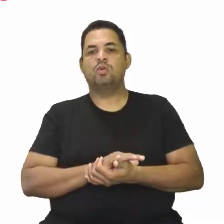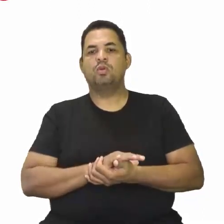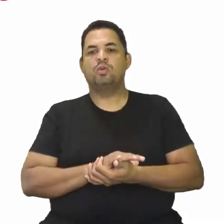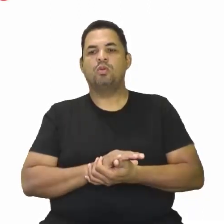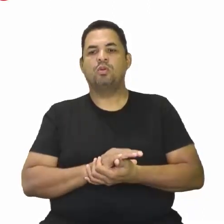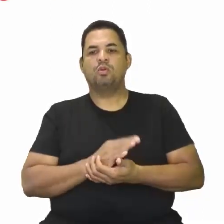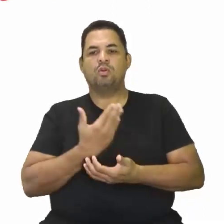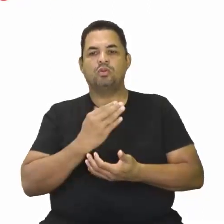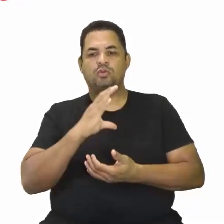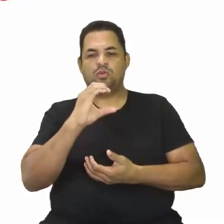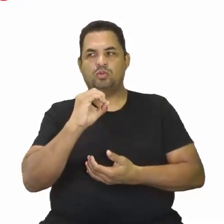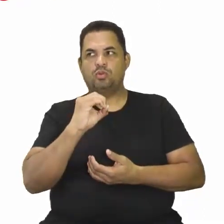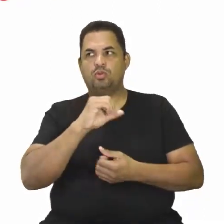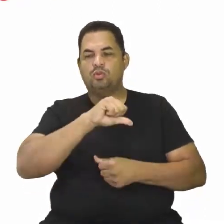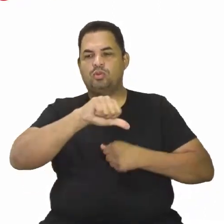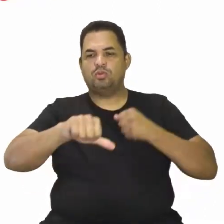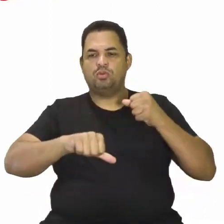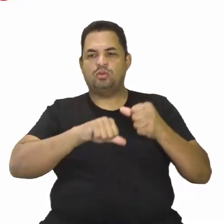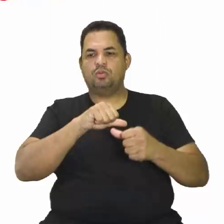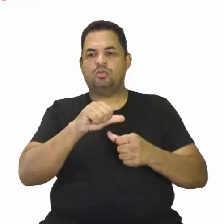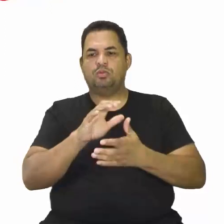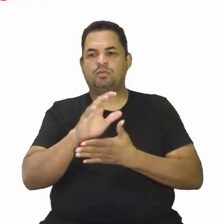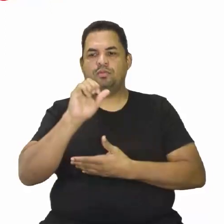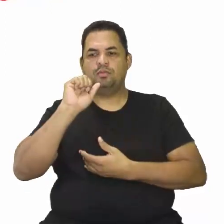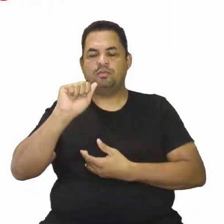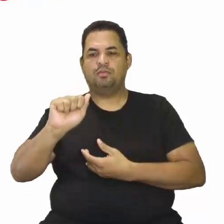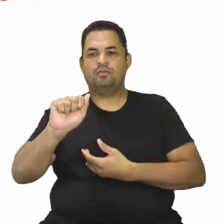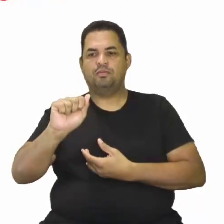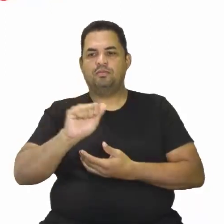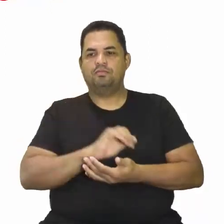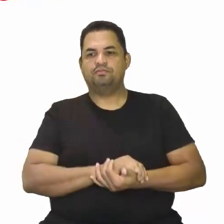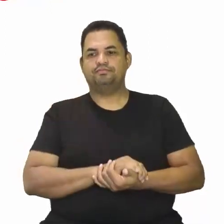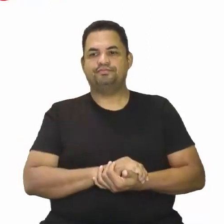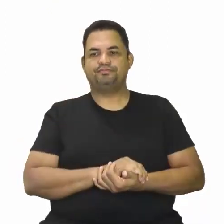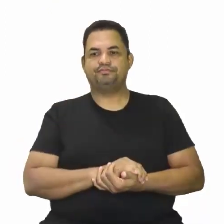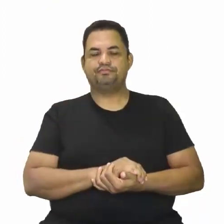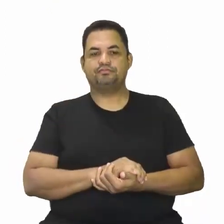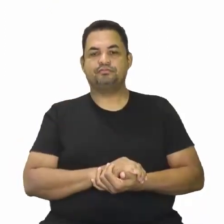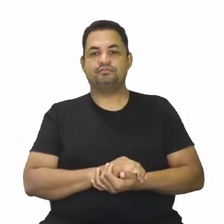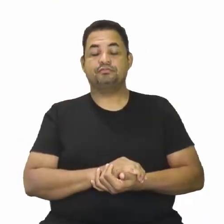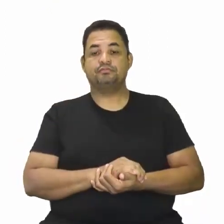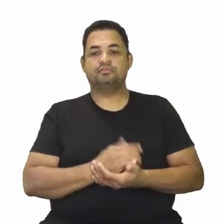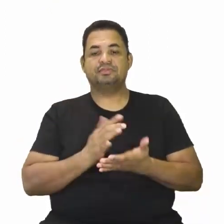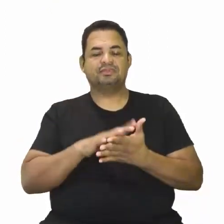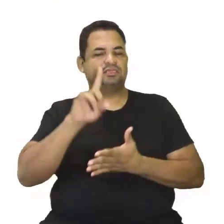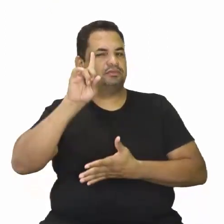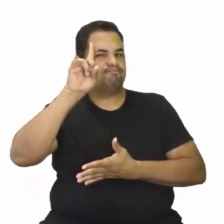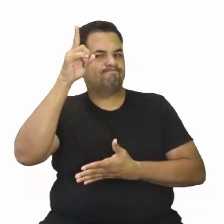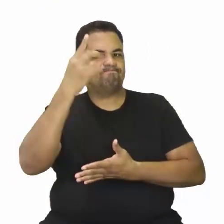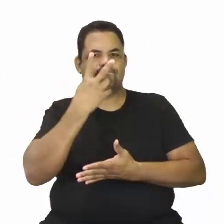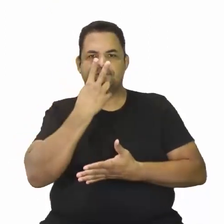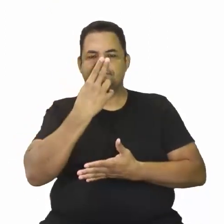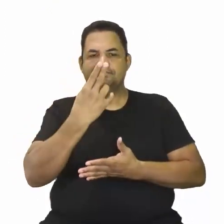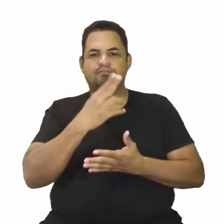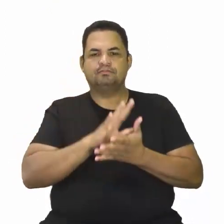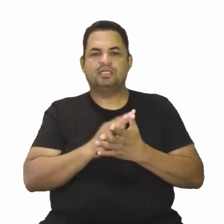um o será trocado por um a, dando assim essa ideia